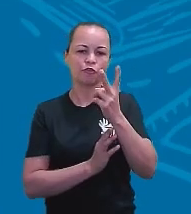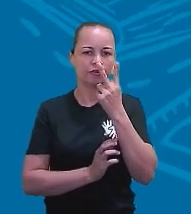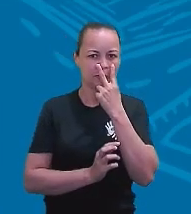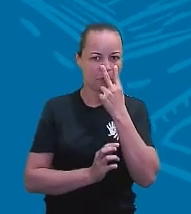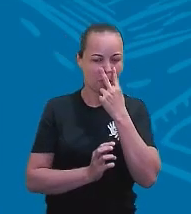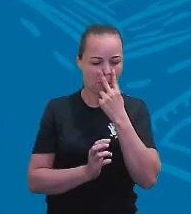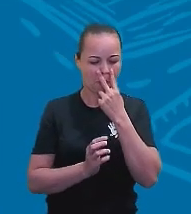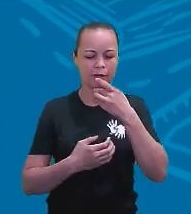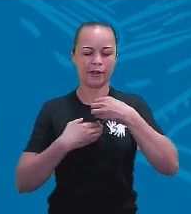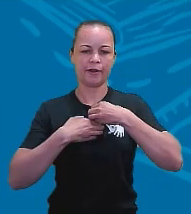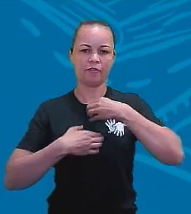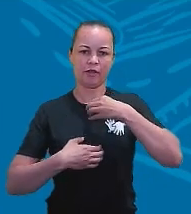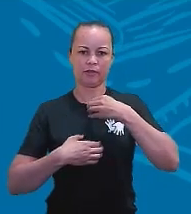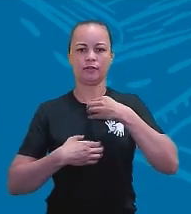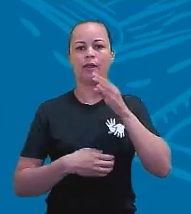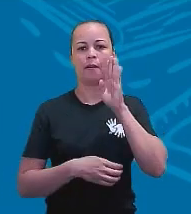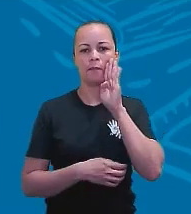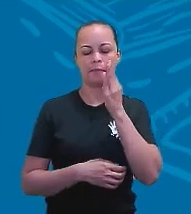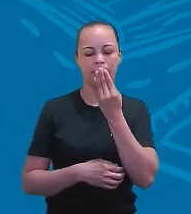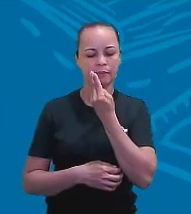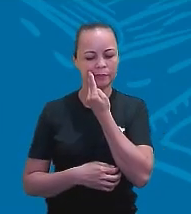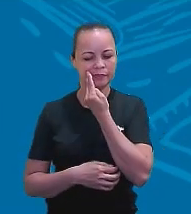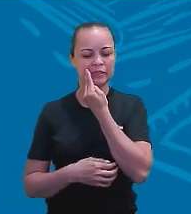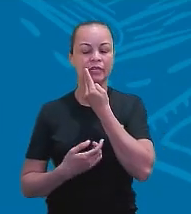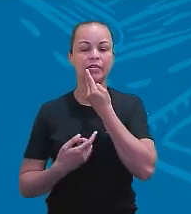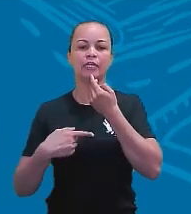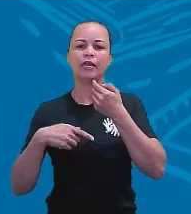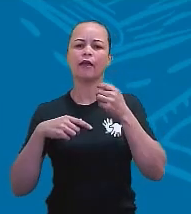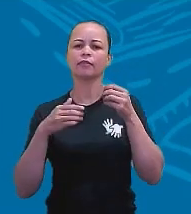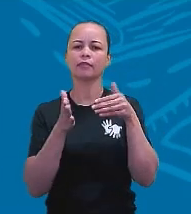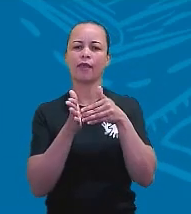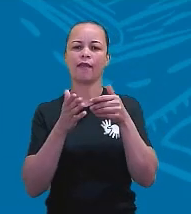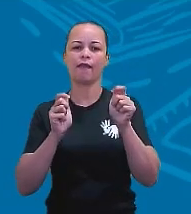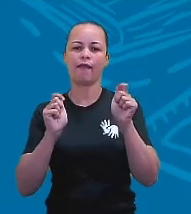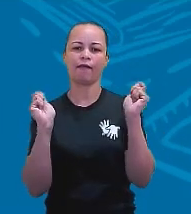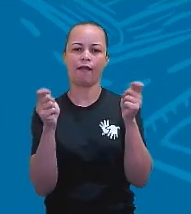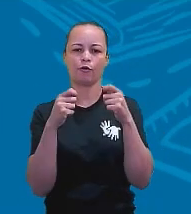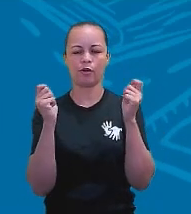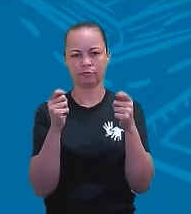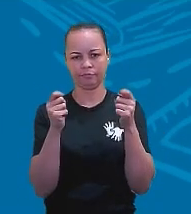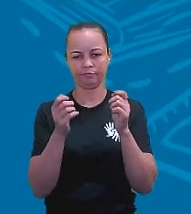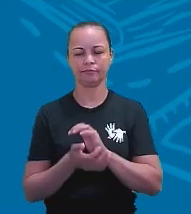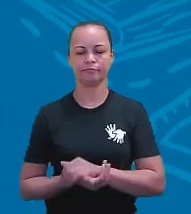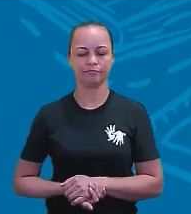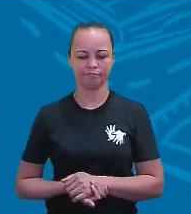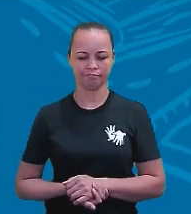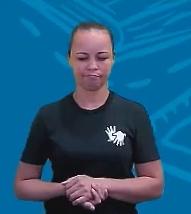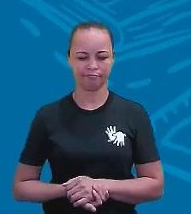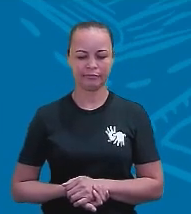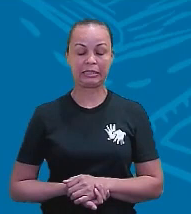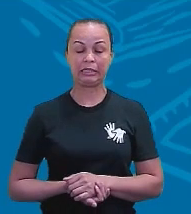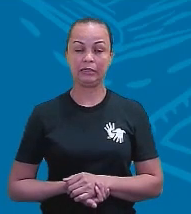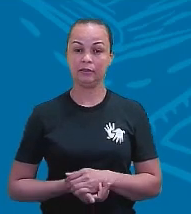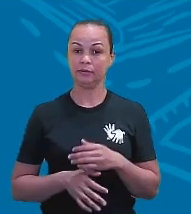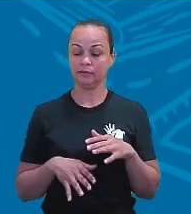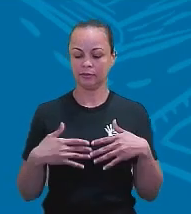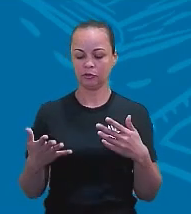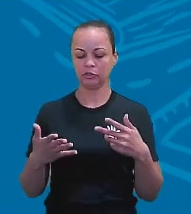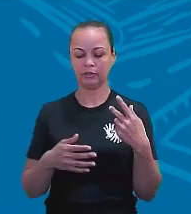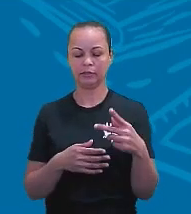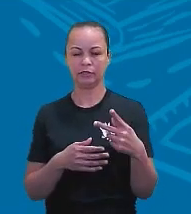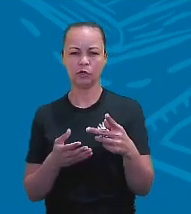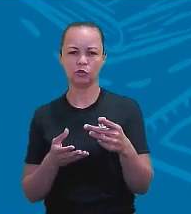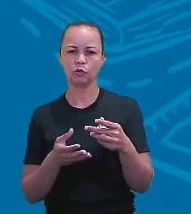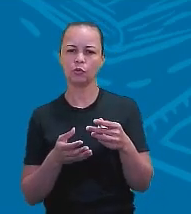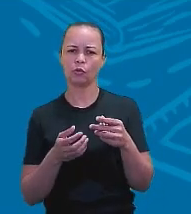Caruaru, certo? Bom, o primeiro trem, como é que foi lá em Caruaru? Gente, ele chegou todo ornamentado,